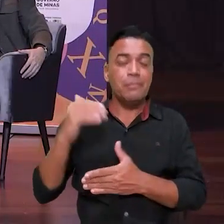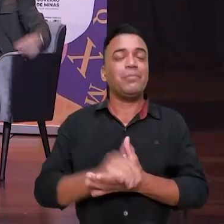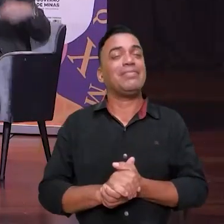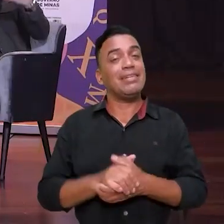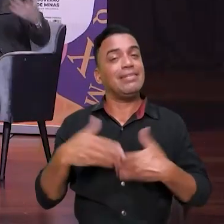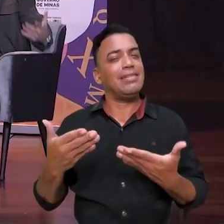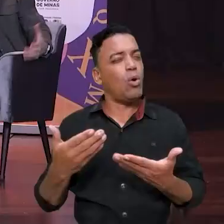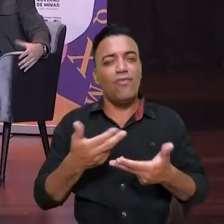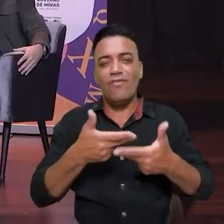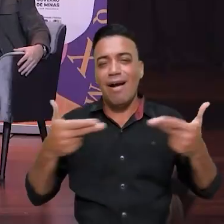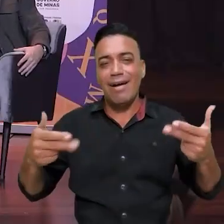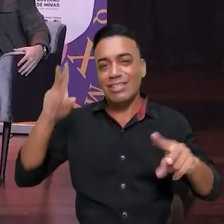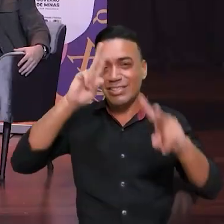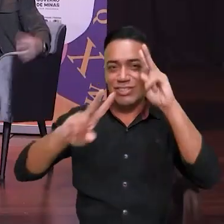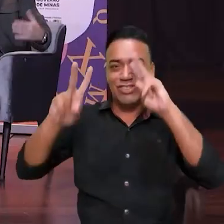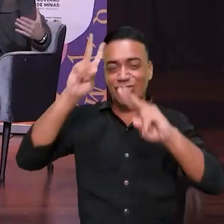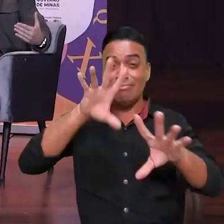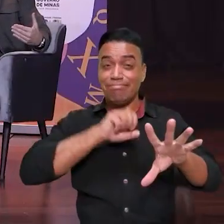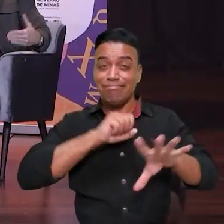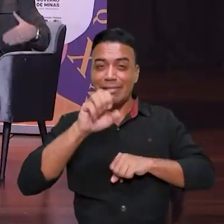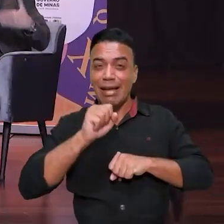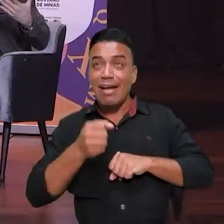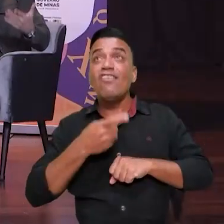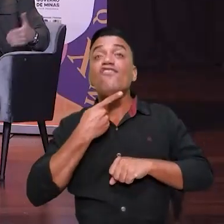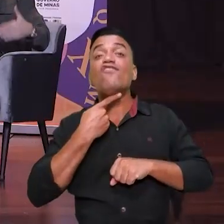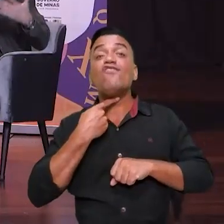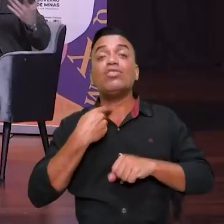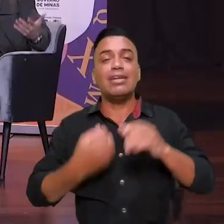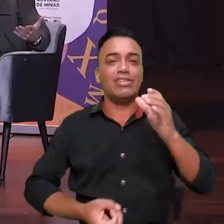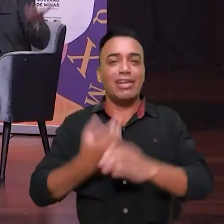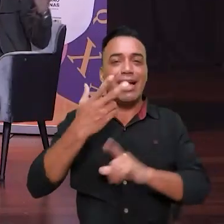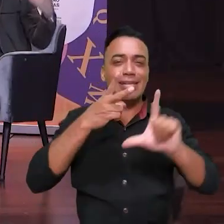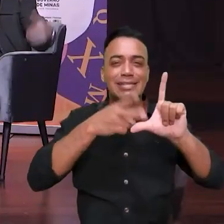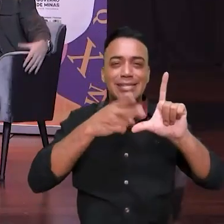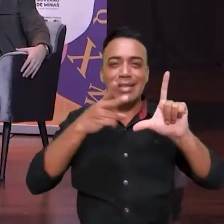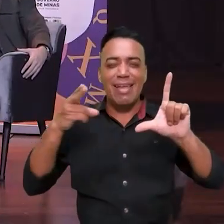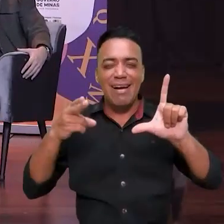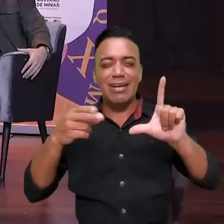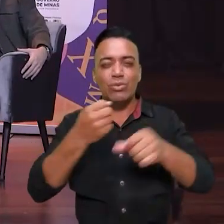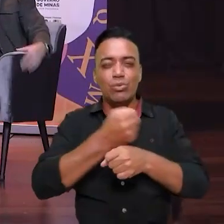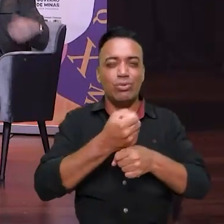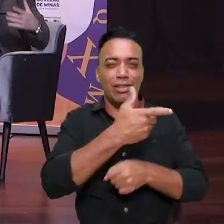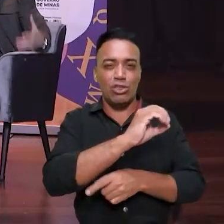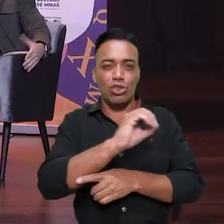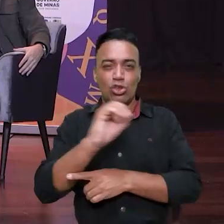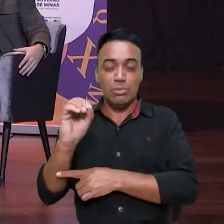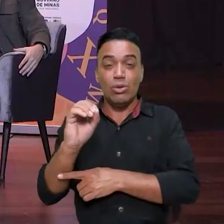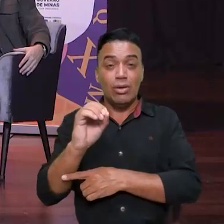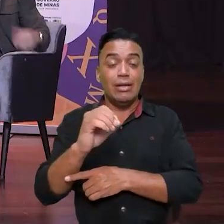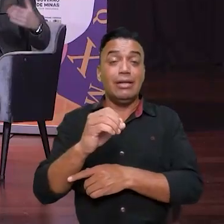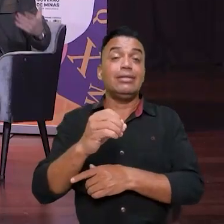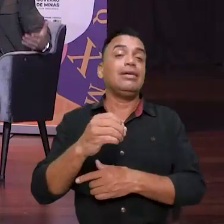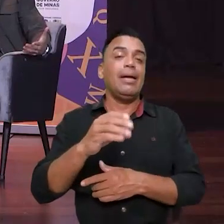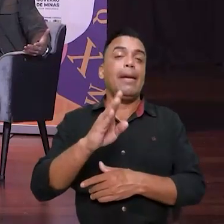enfim, e aí eram muitas histórias. E aí, da vontade de criar uma série, um seriado, lá no início dos anos 2000, surge Bandeira